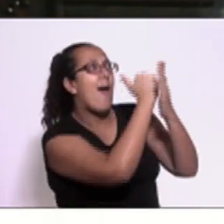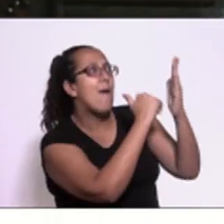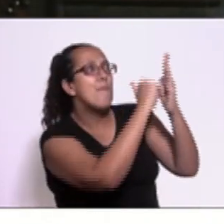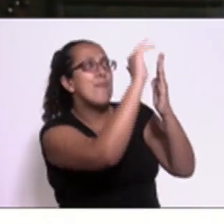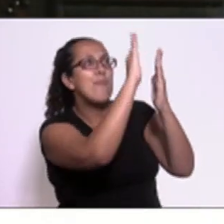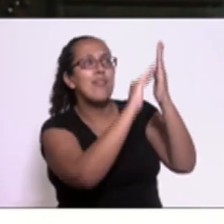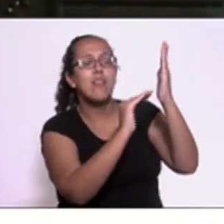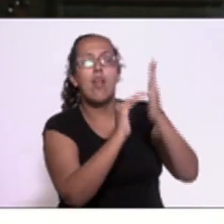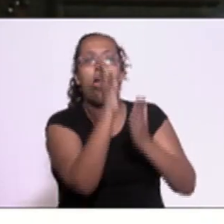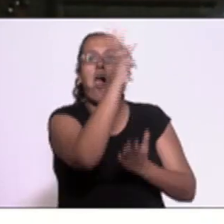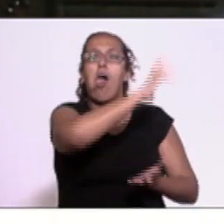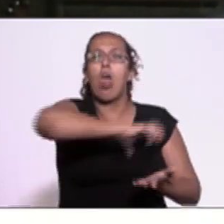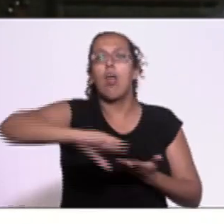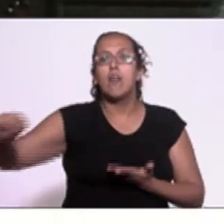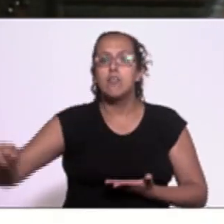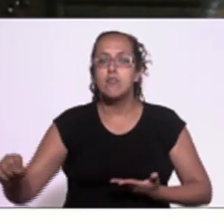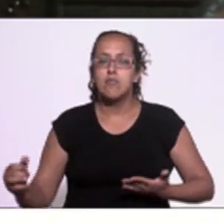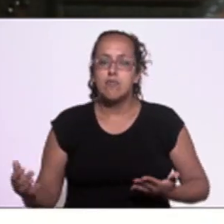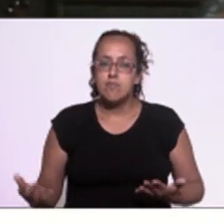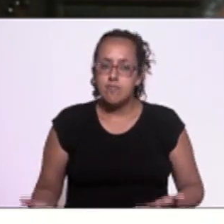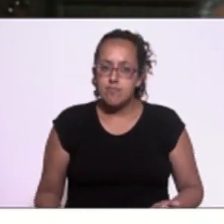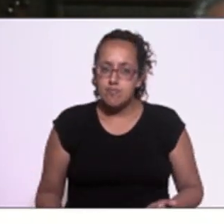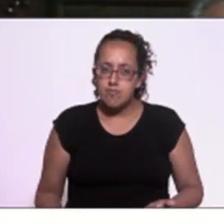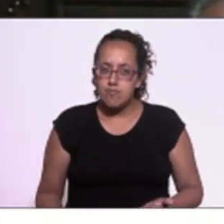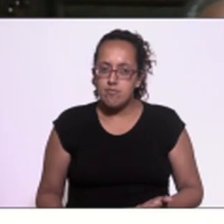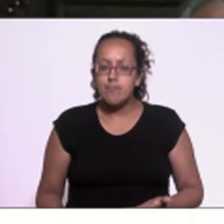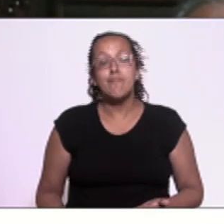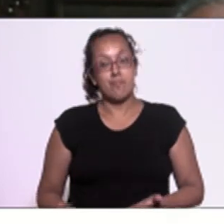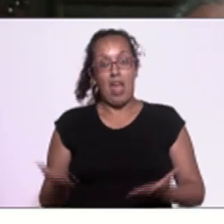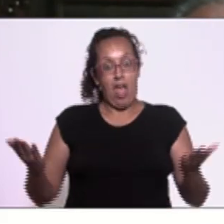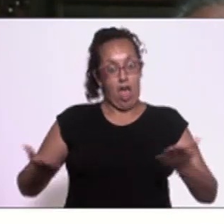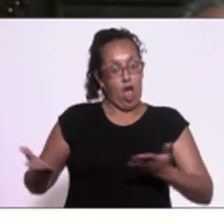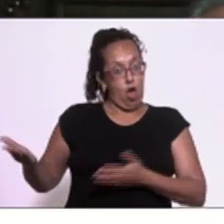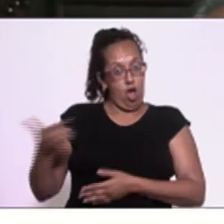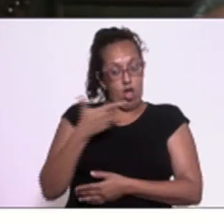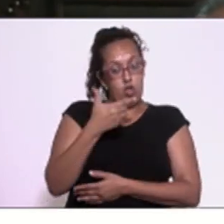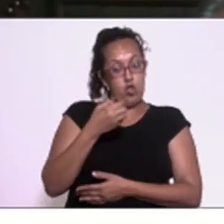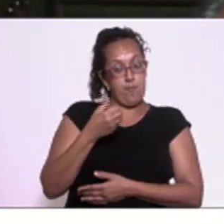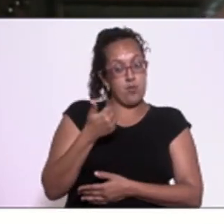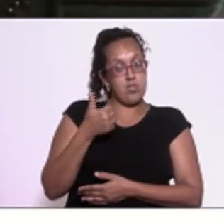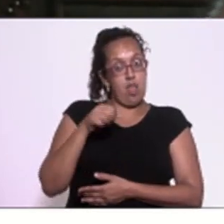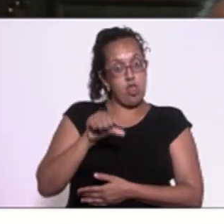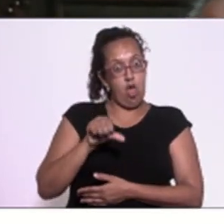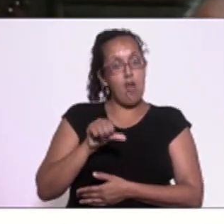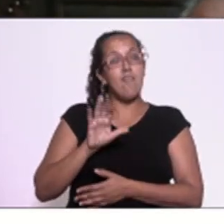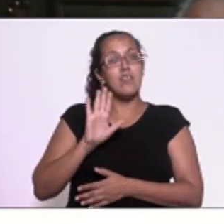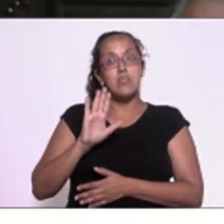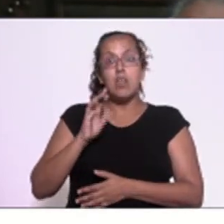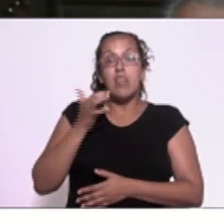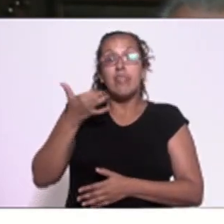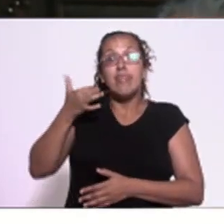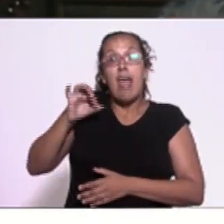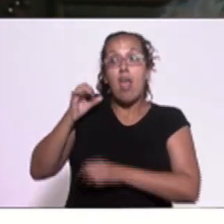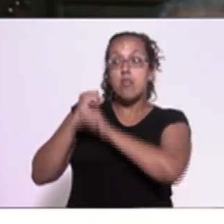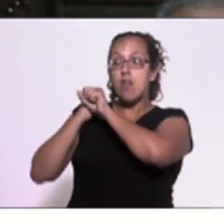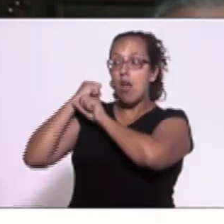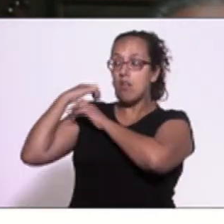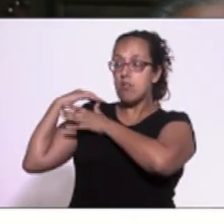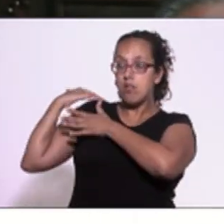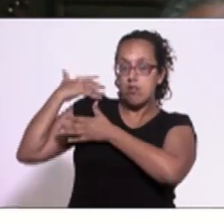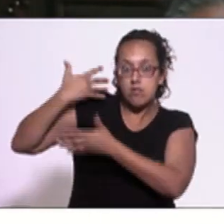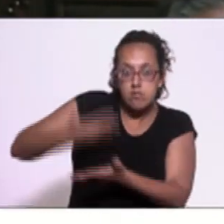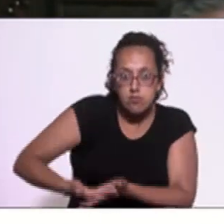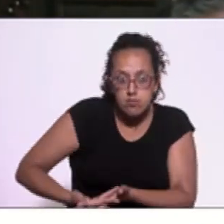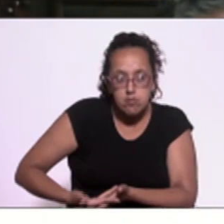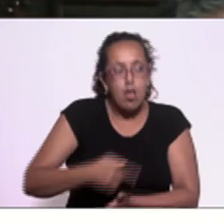fosse furtado. Somente neste ano, agora, uma década após o desabamento,